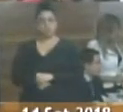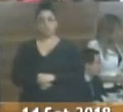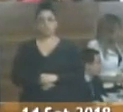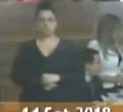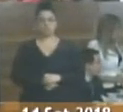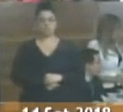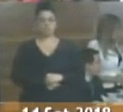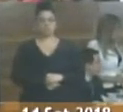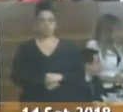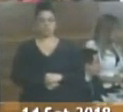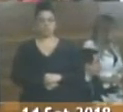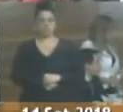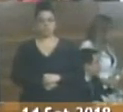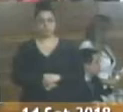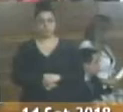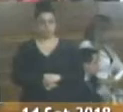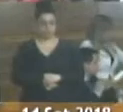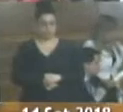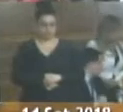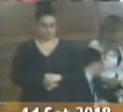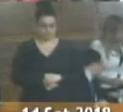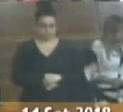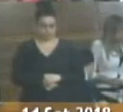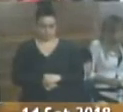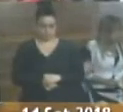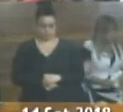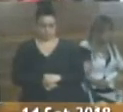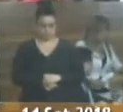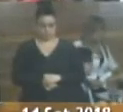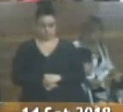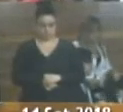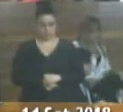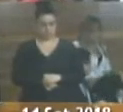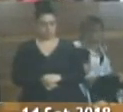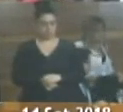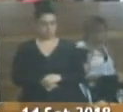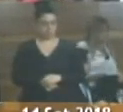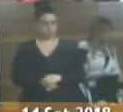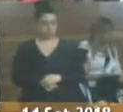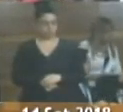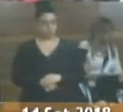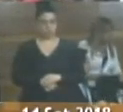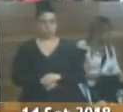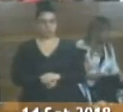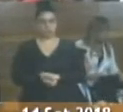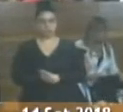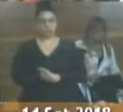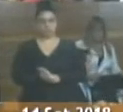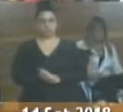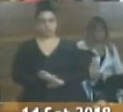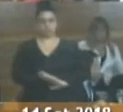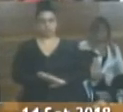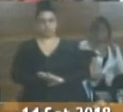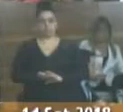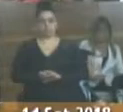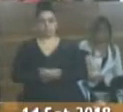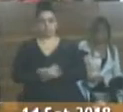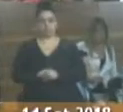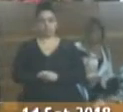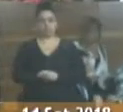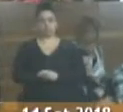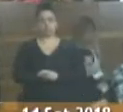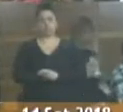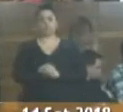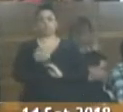as autoridades, pode sentar aqui, Gal. Pedir para as autoridades que são aqui presentes, secretário, representante da prefeitura, depois ir anotando as